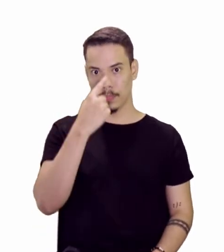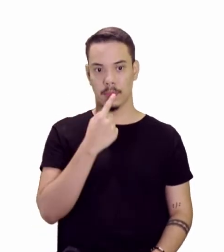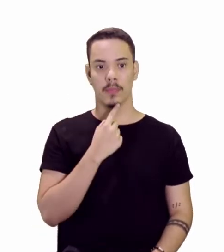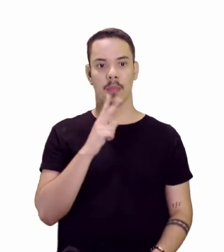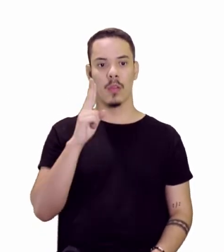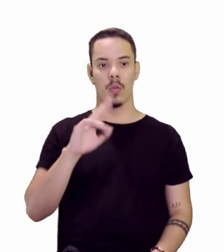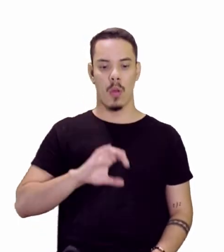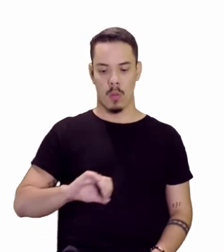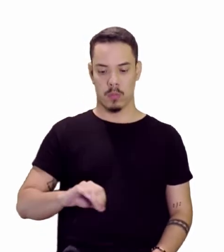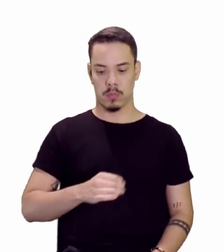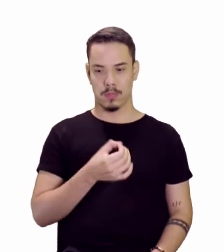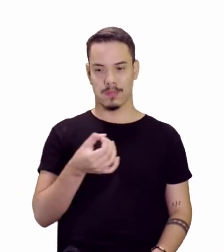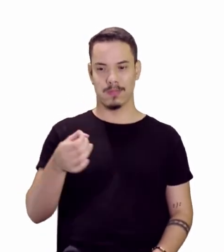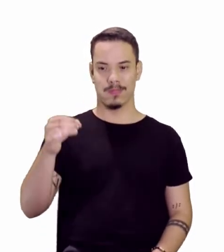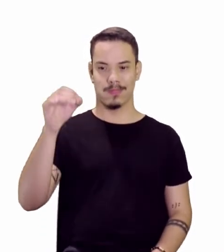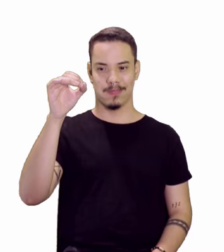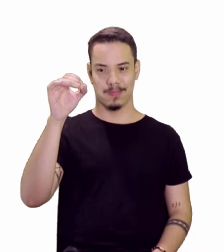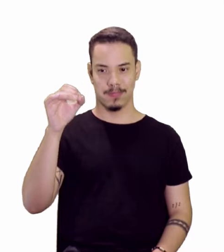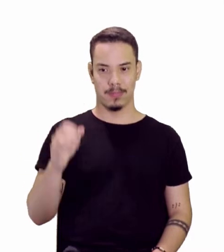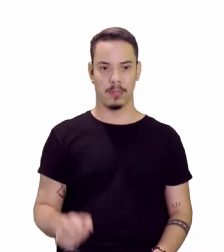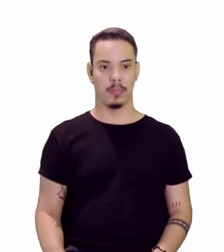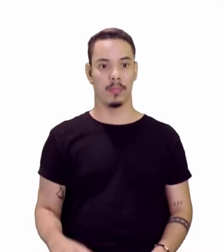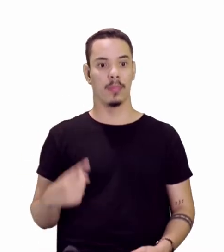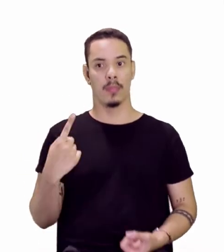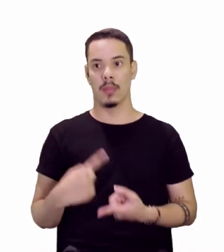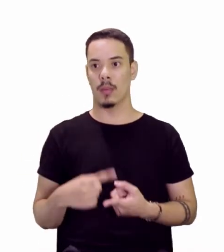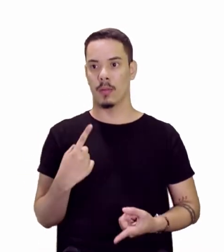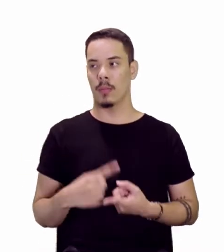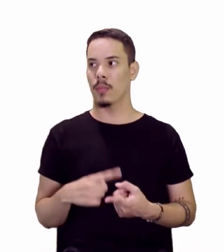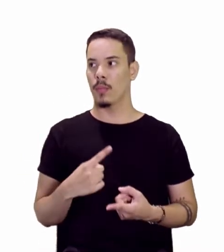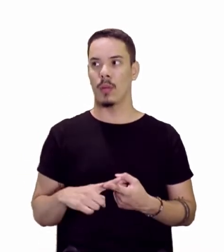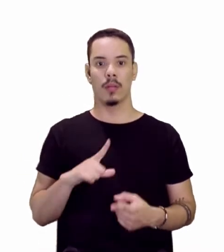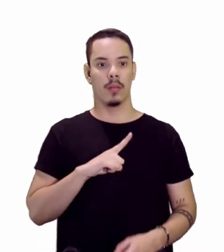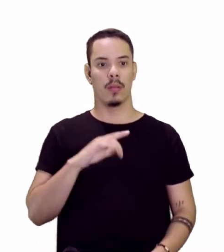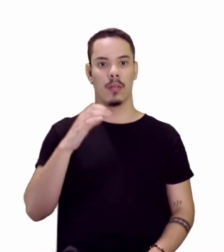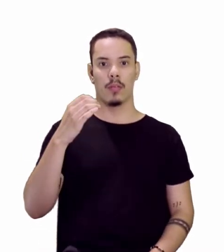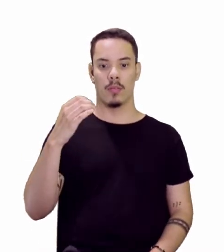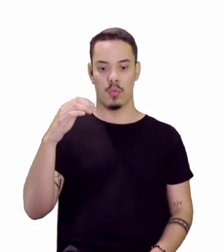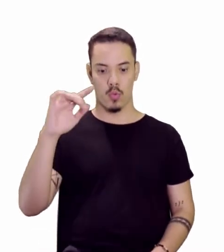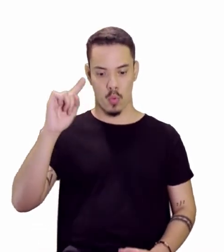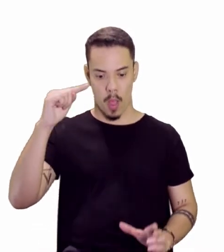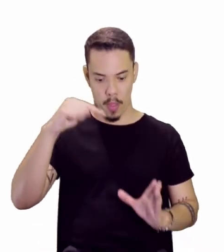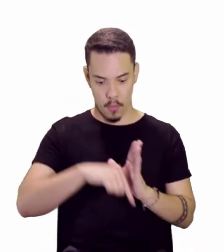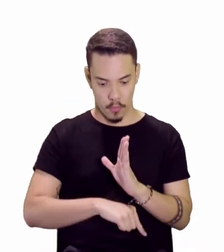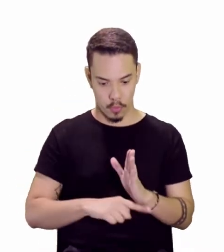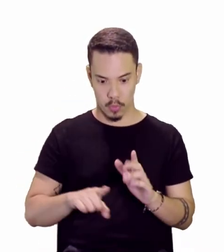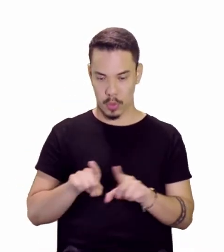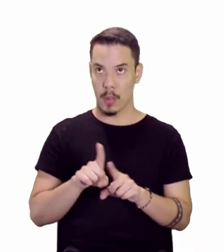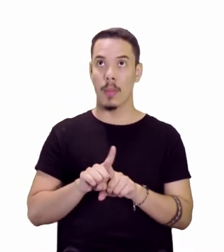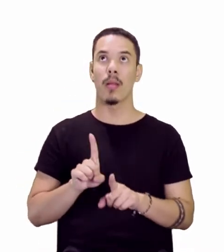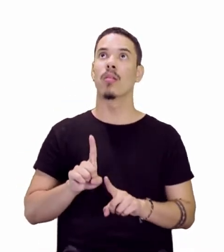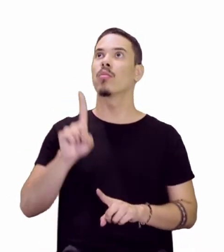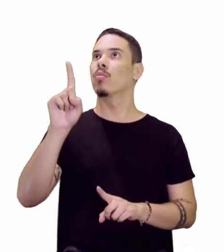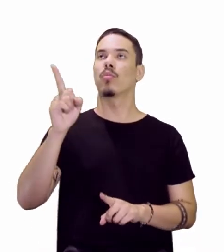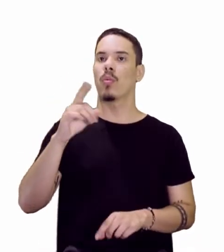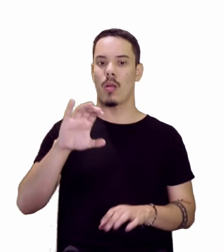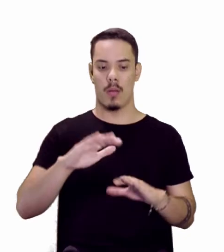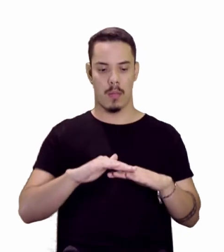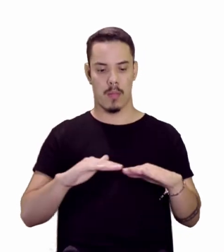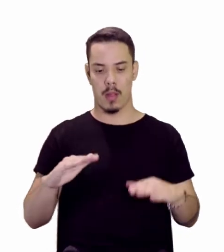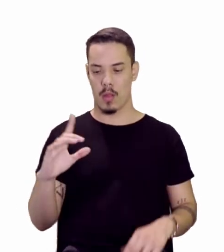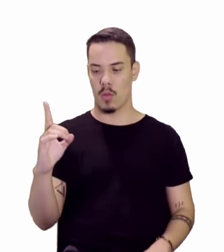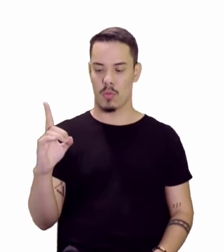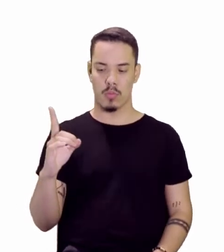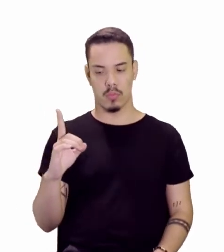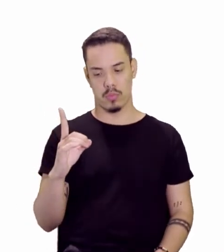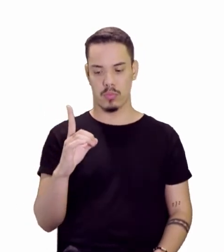submarino quando está lá, né? O submarino pode fazer os 3. Nem na superfície, nem no fundo do mar. Então, ele quer andar